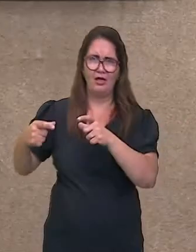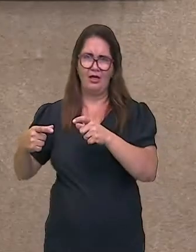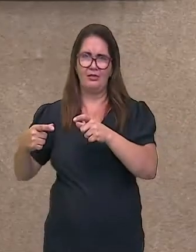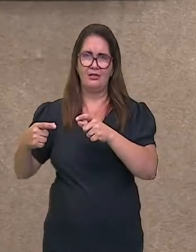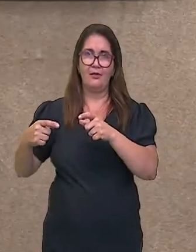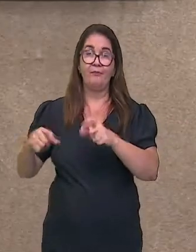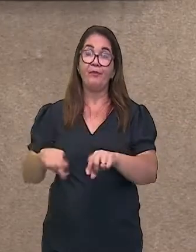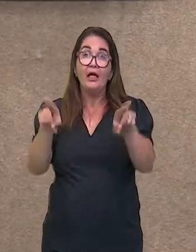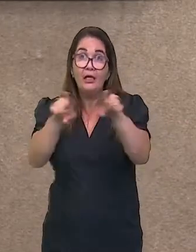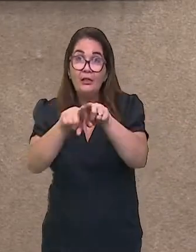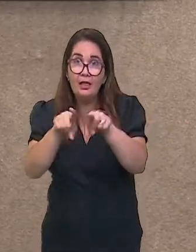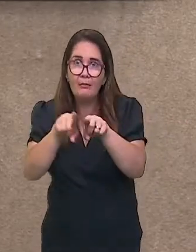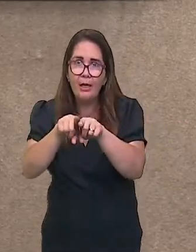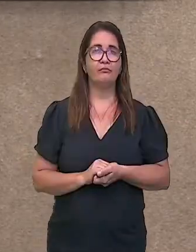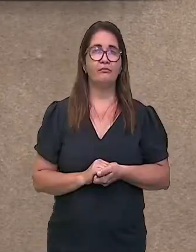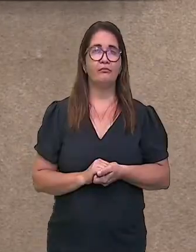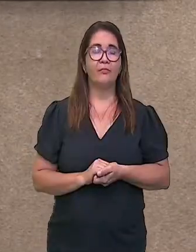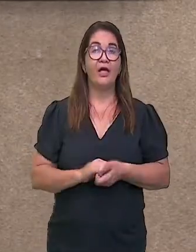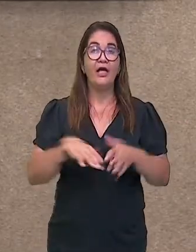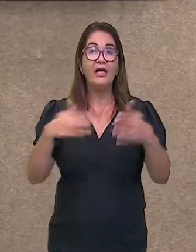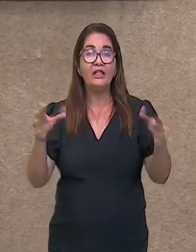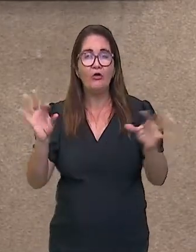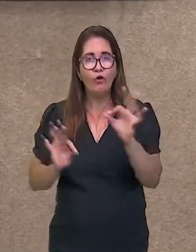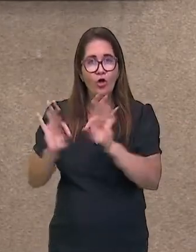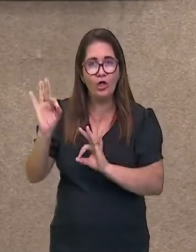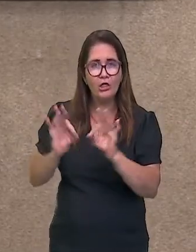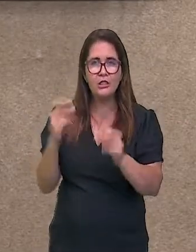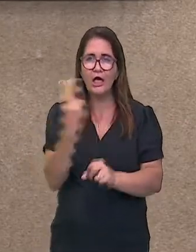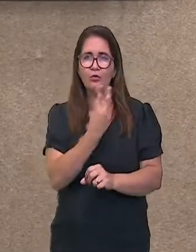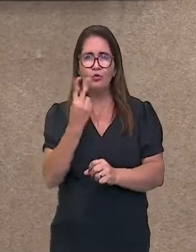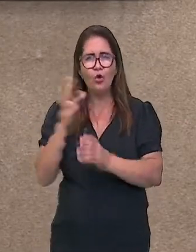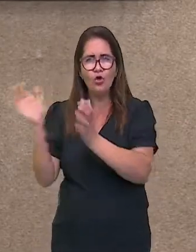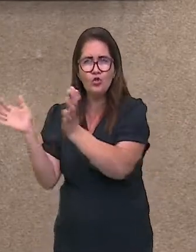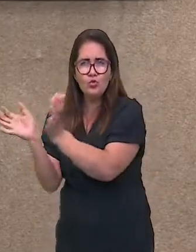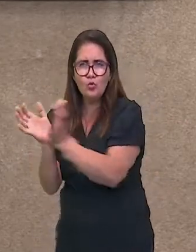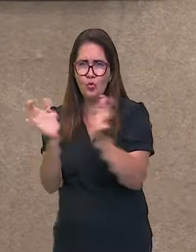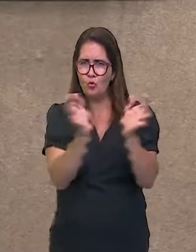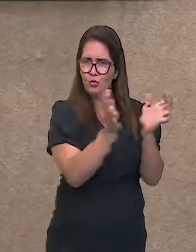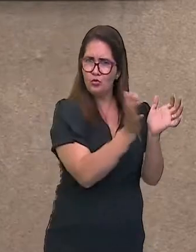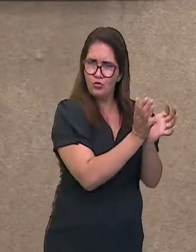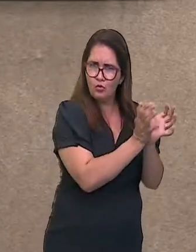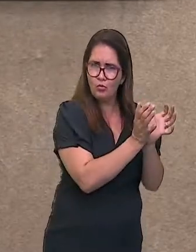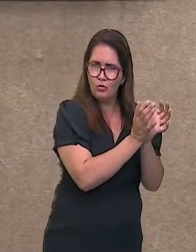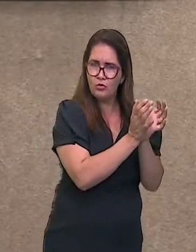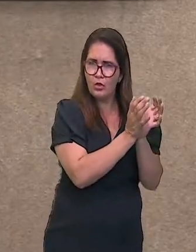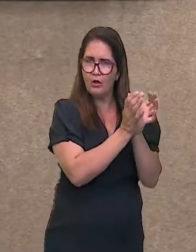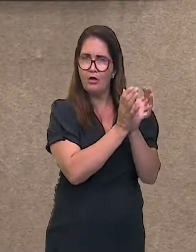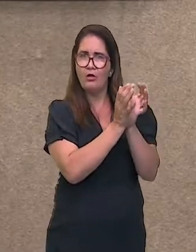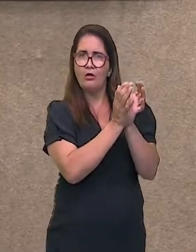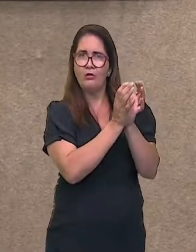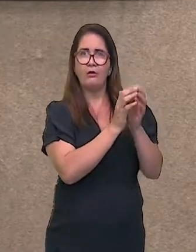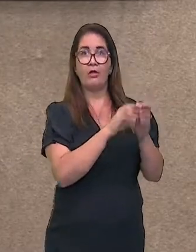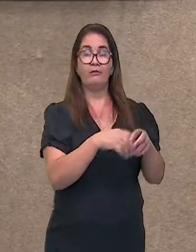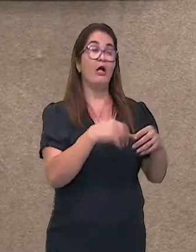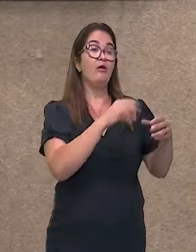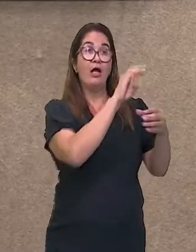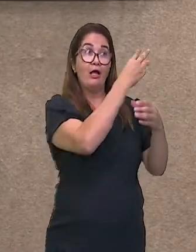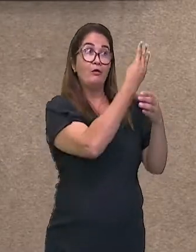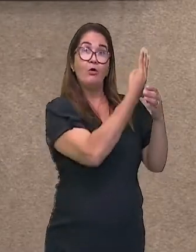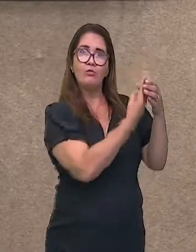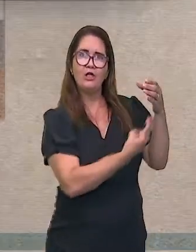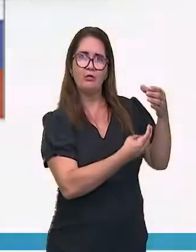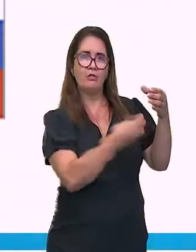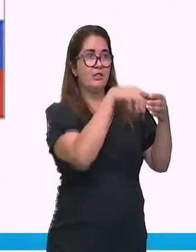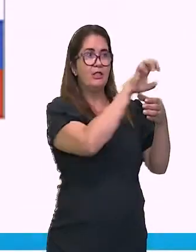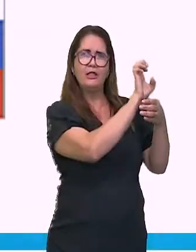criaram alianças militares entre si. Isso acabou sendo definido da seguinte maneira. A formação da Tríplice